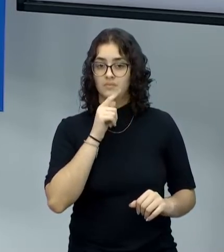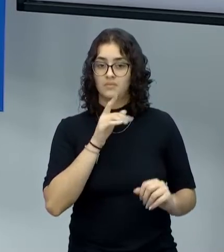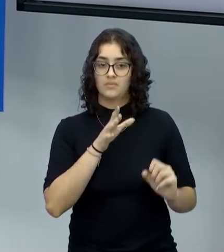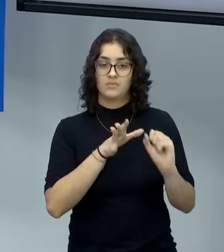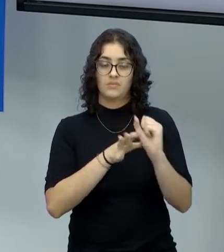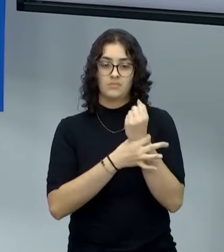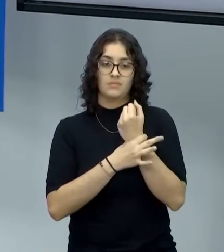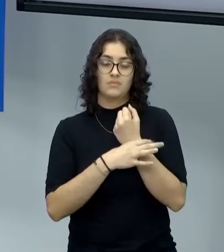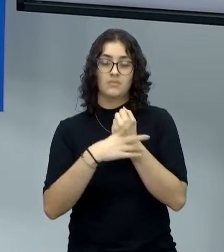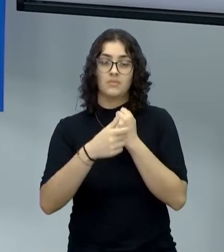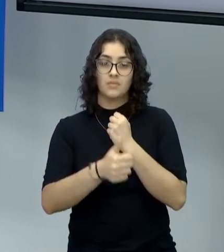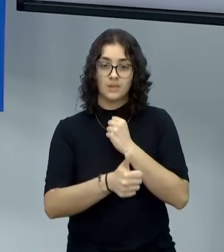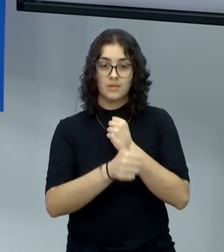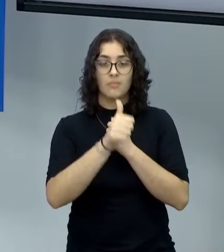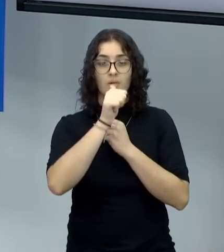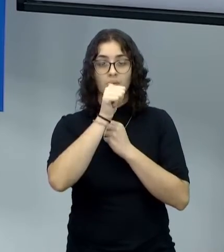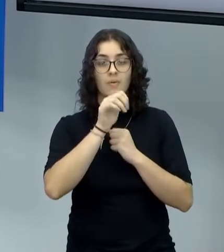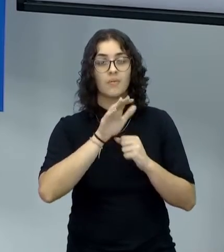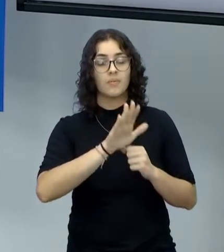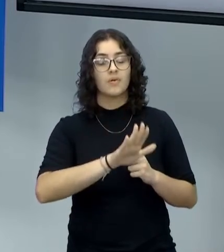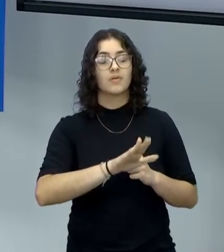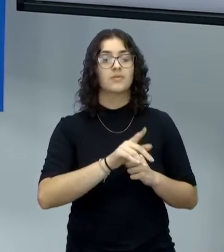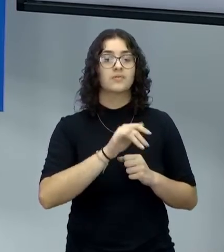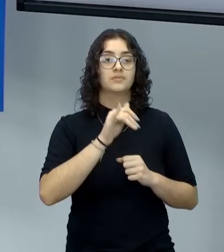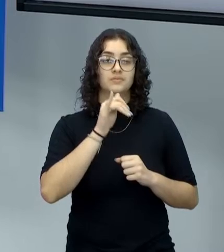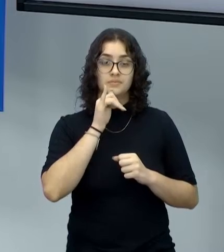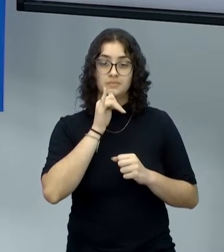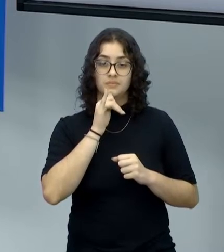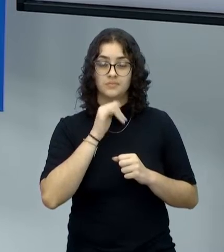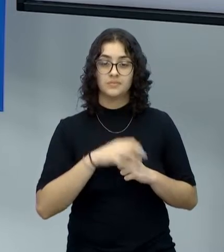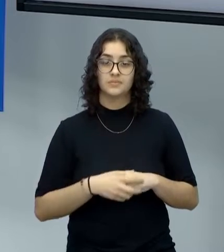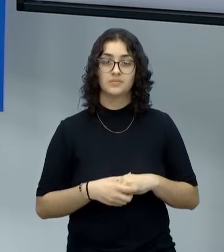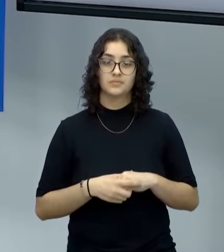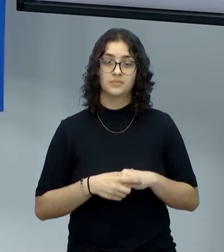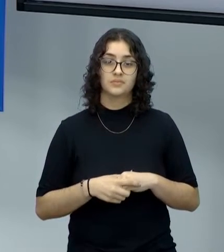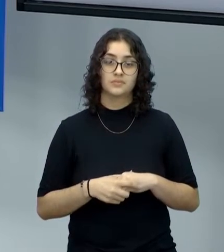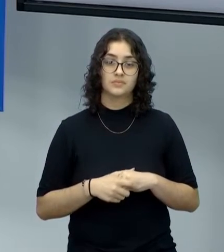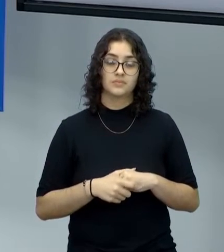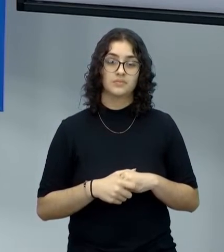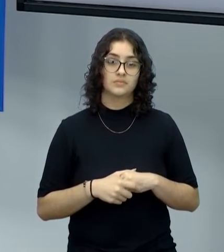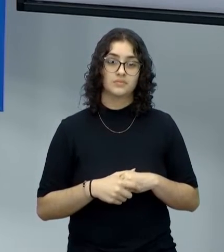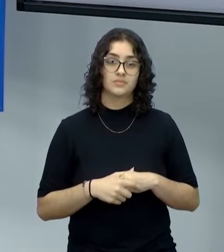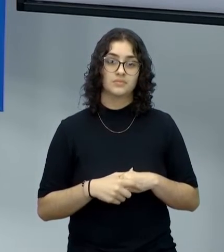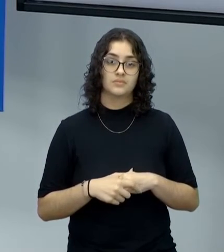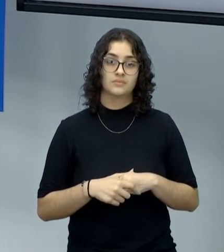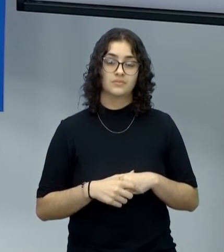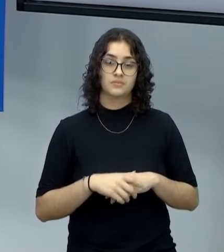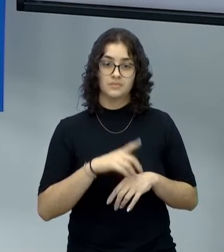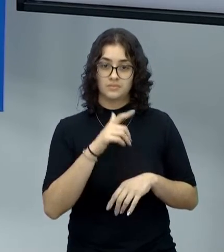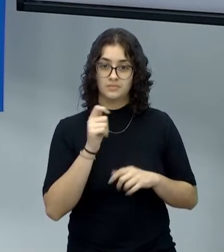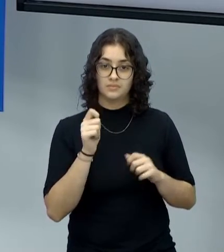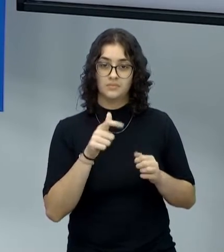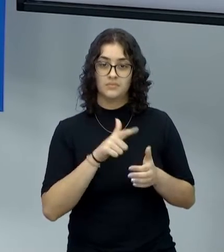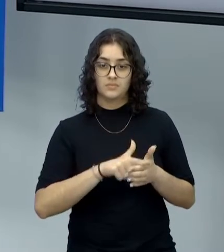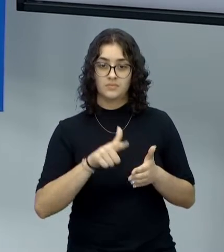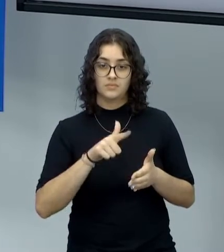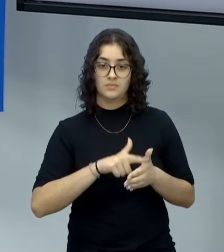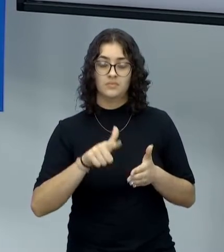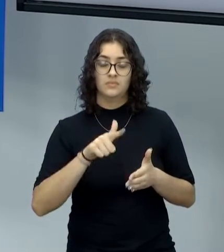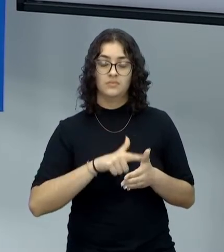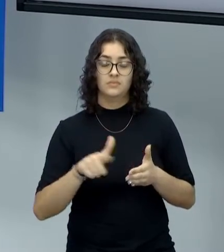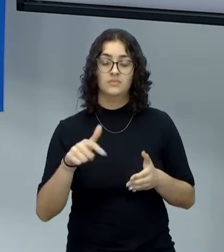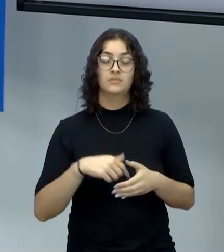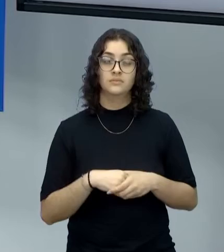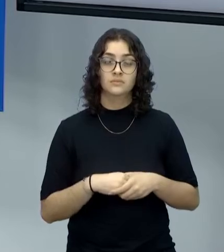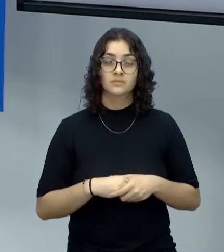você beber, né? Desde que o encanamento, a sua própria armazenamento, a sua caixa d'água estejam também limpa, né? Também estejam de